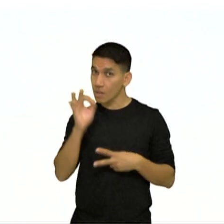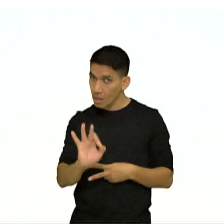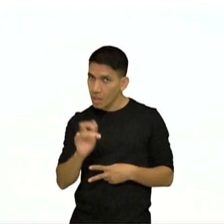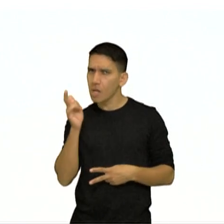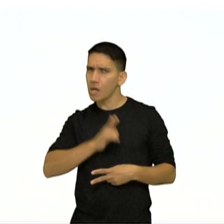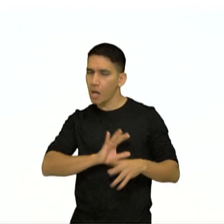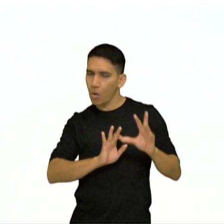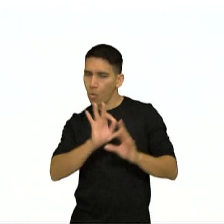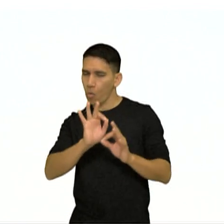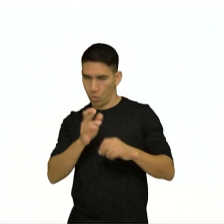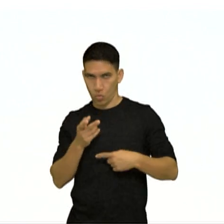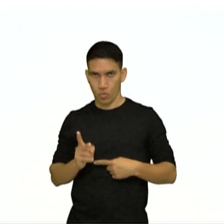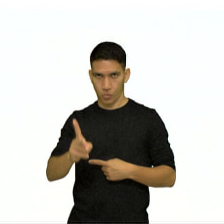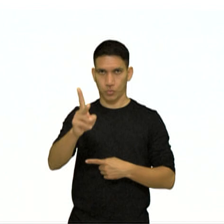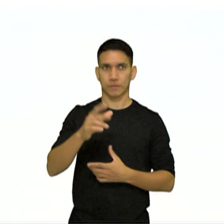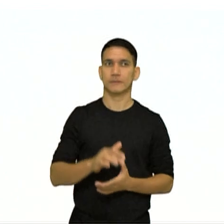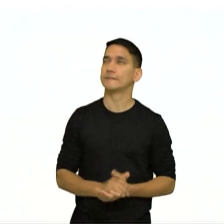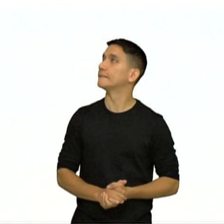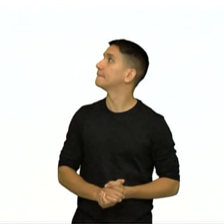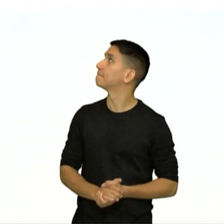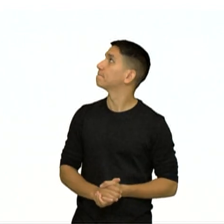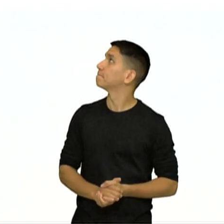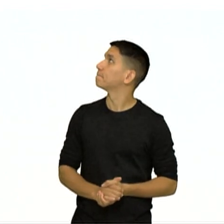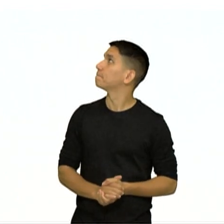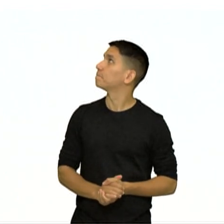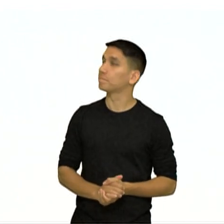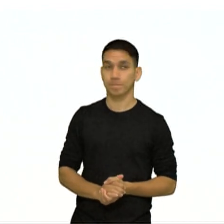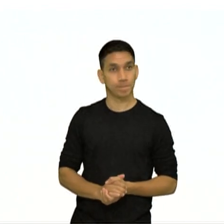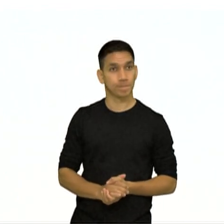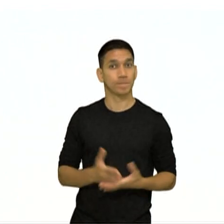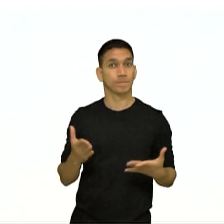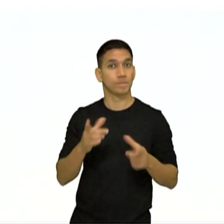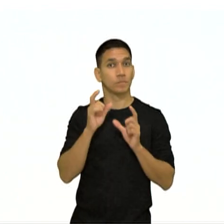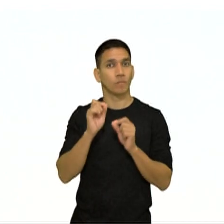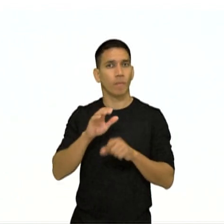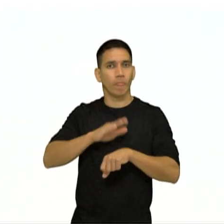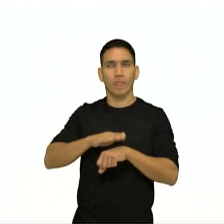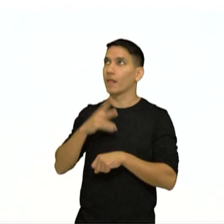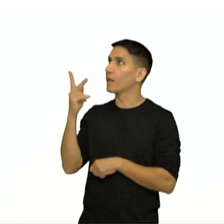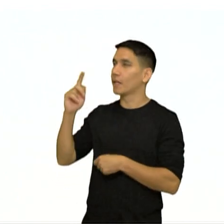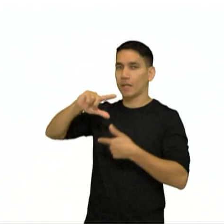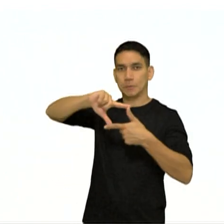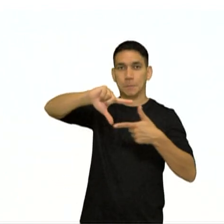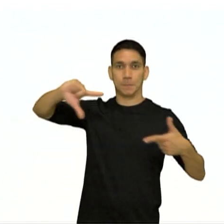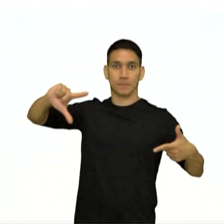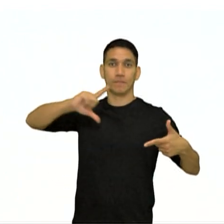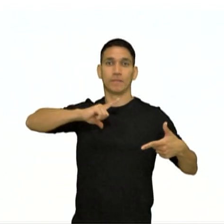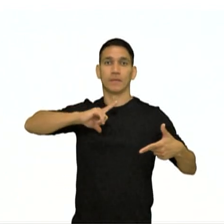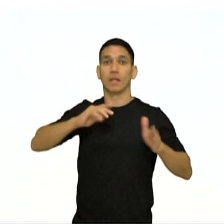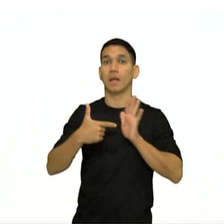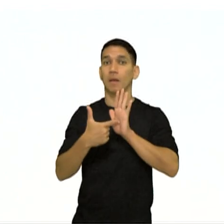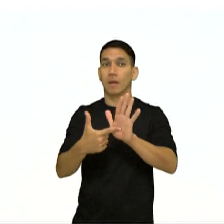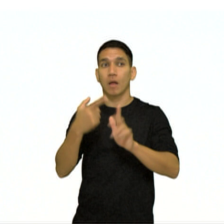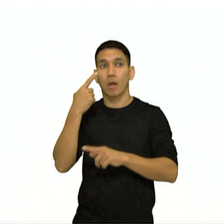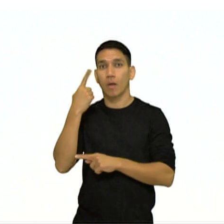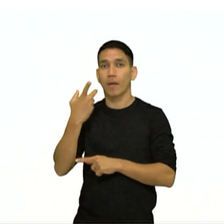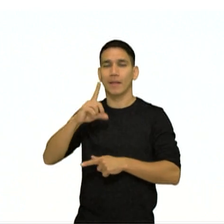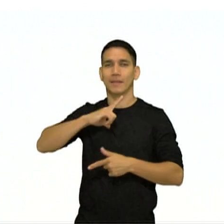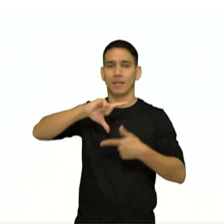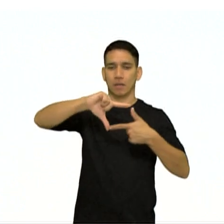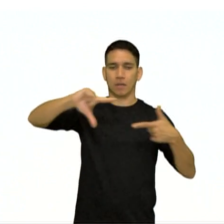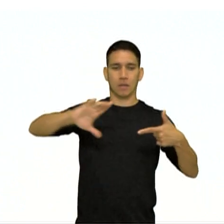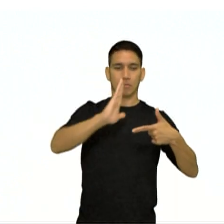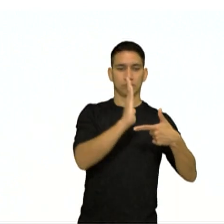arrumou vamos nessa então e agora nesse exercício nós temos um retângulo tá que